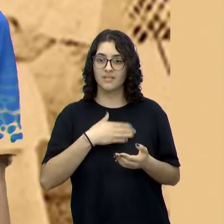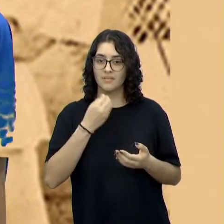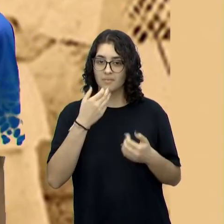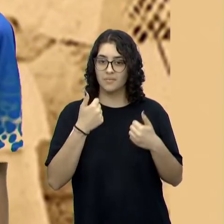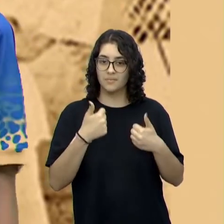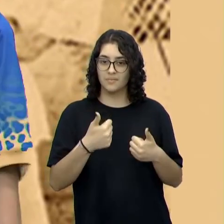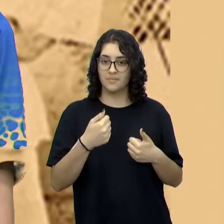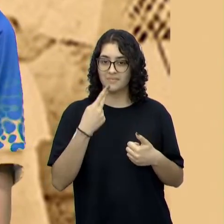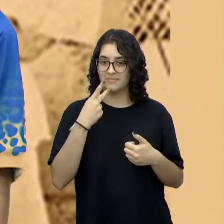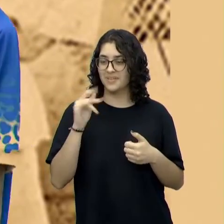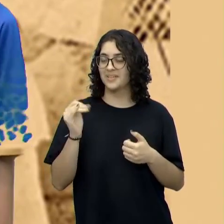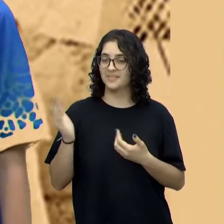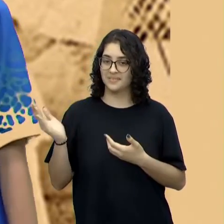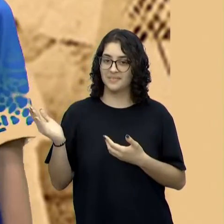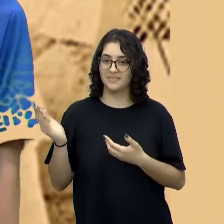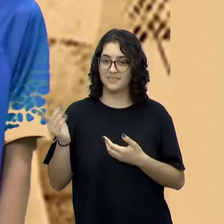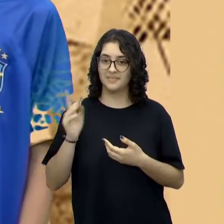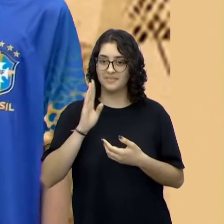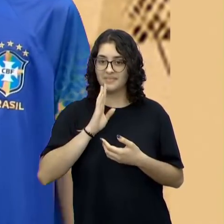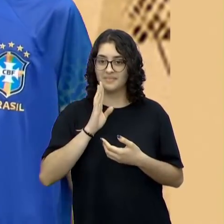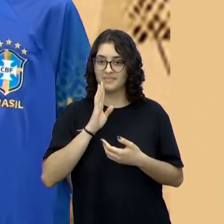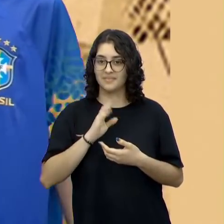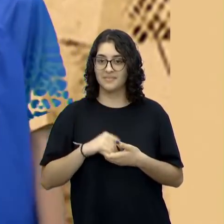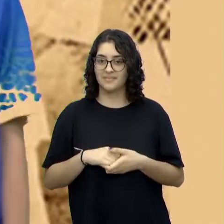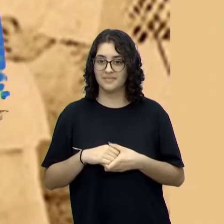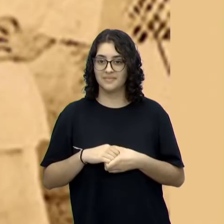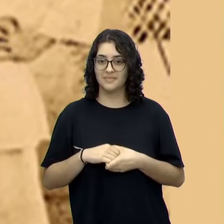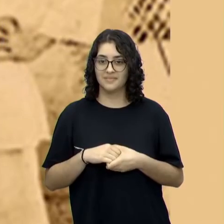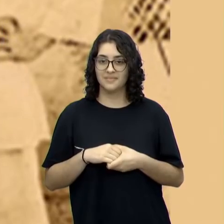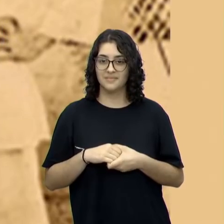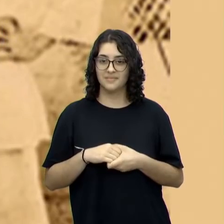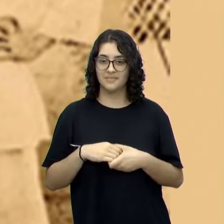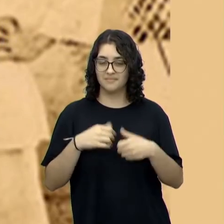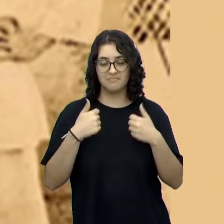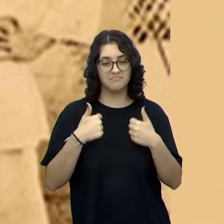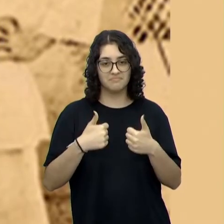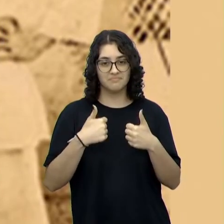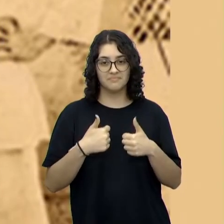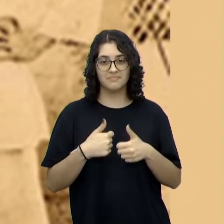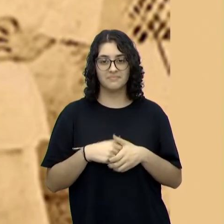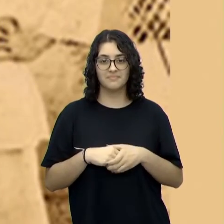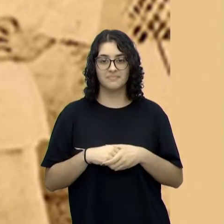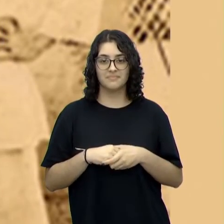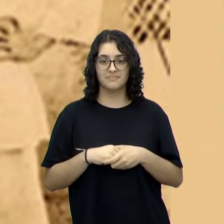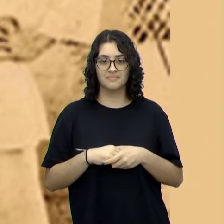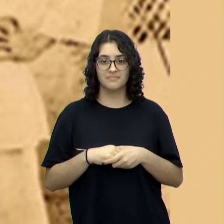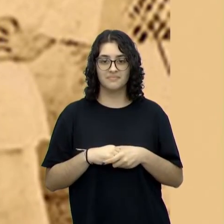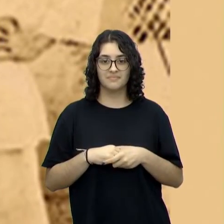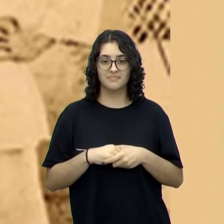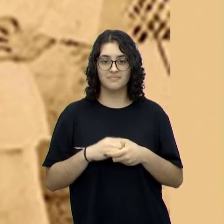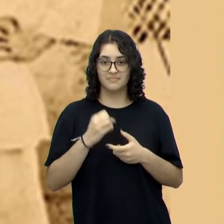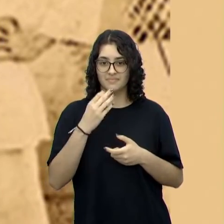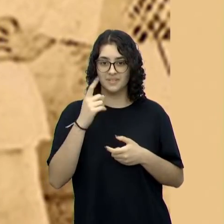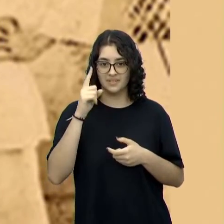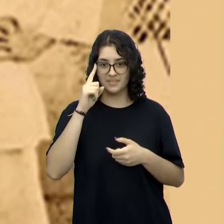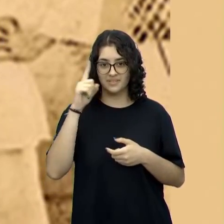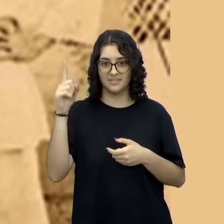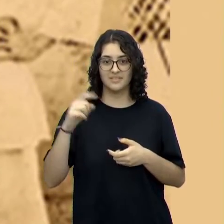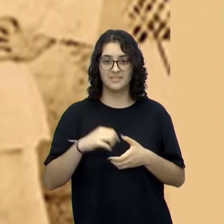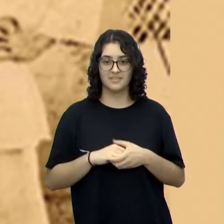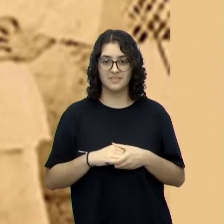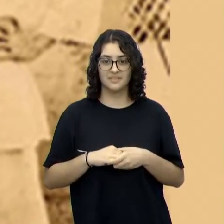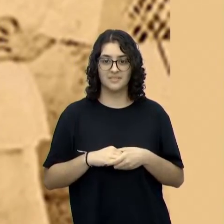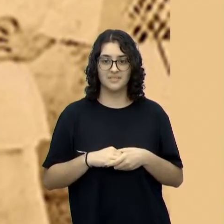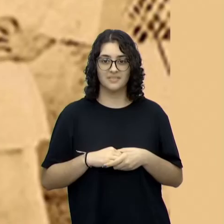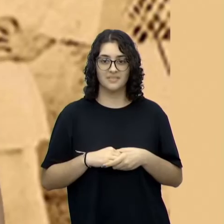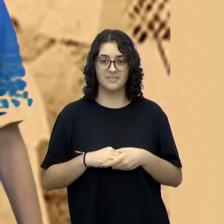aula aqui com meu pai, aqui muito divertido, muito legal, tomara. E é isso aí galera, tenha um bom dia, né? É isso aí. Tô